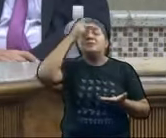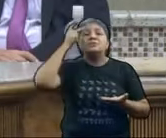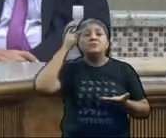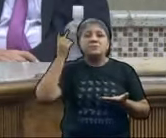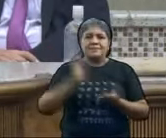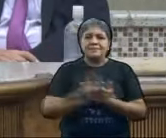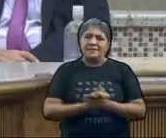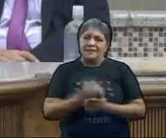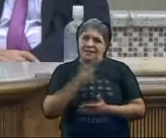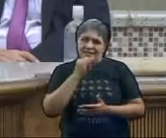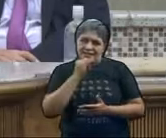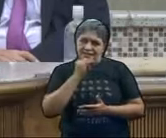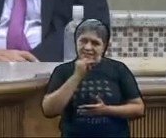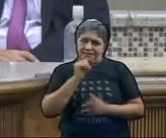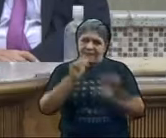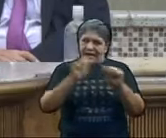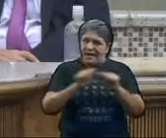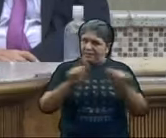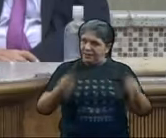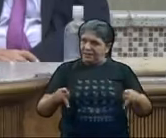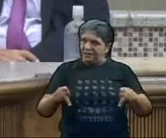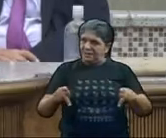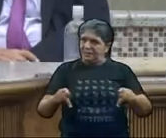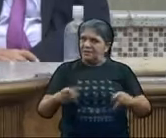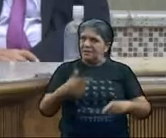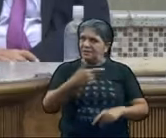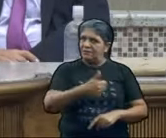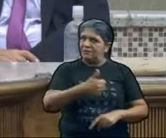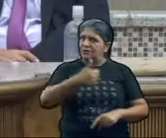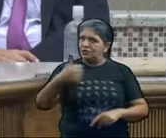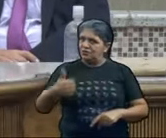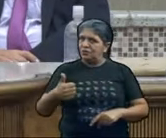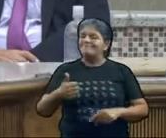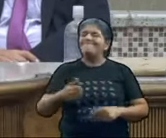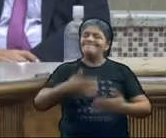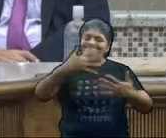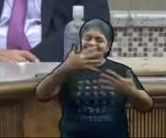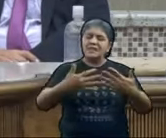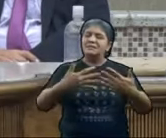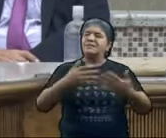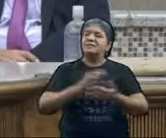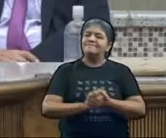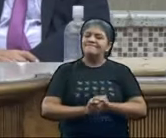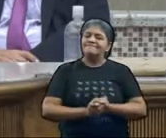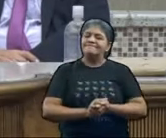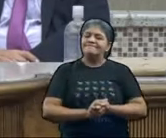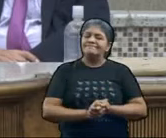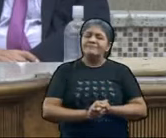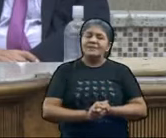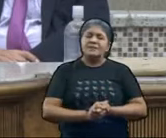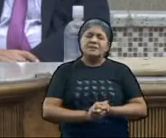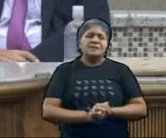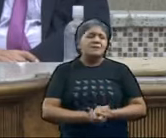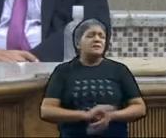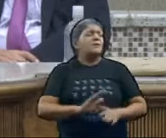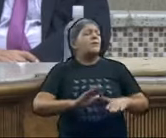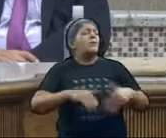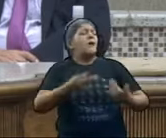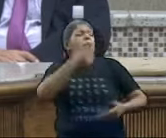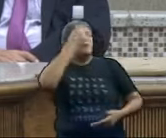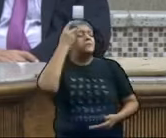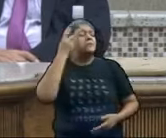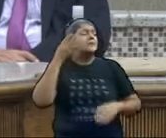Apocalipse capítulo 21, verso 8, diz aí, diz que aqueles que são indiferentes, ou aqueles que